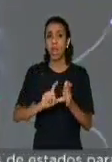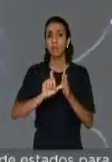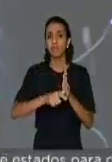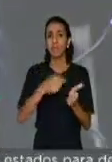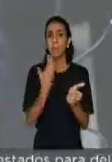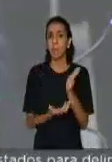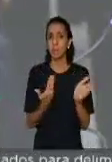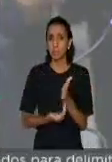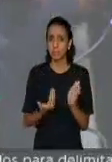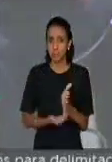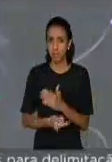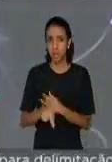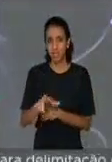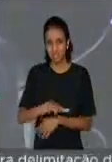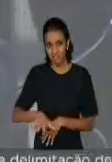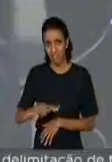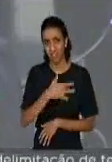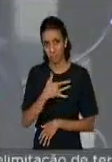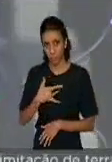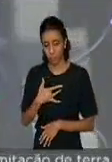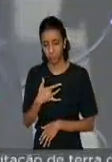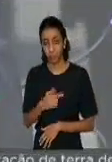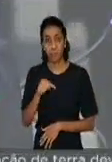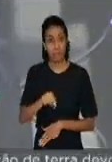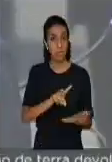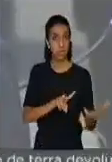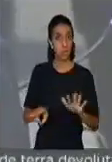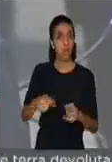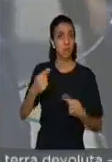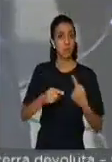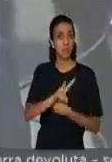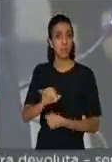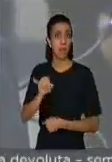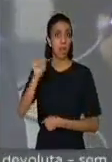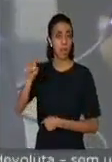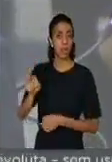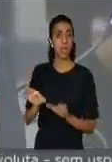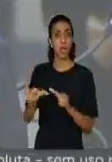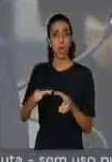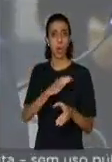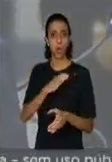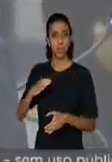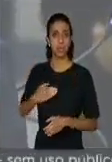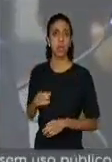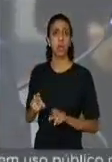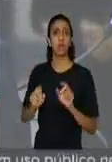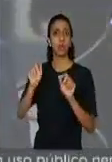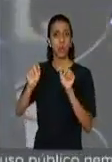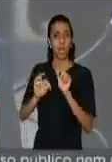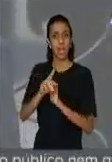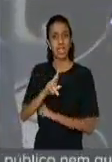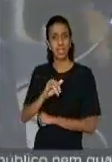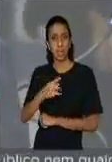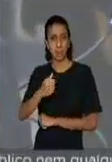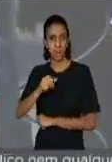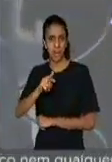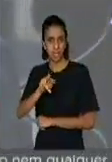que se anunciam nesse campo. Essa semana será discutido na Comissão Intergestores Tripartite,